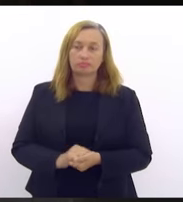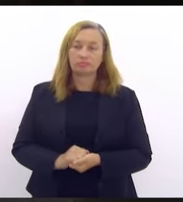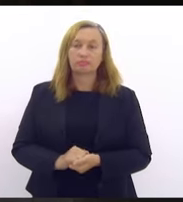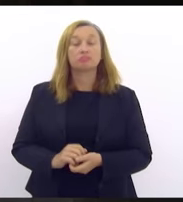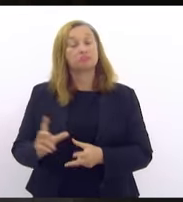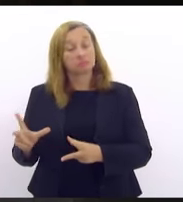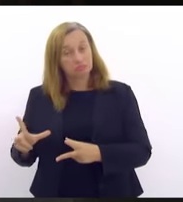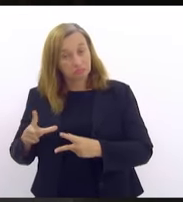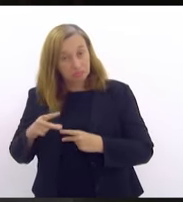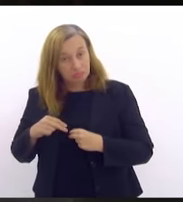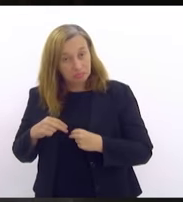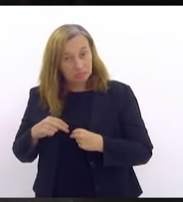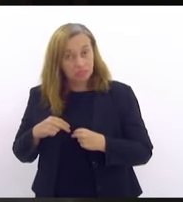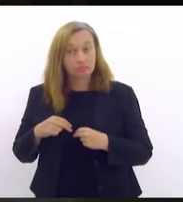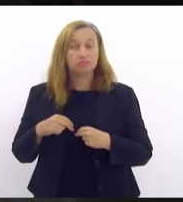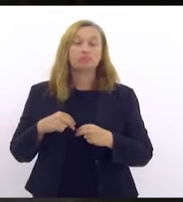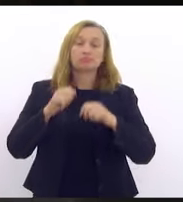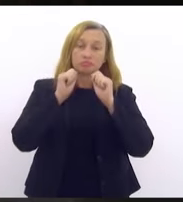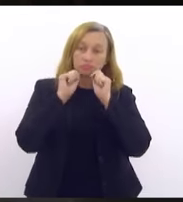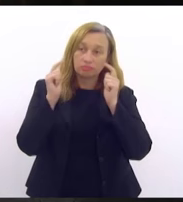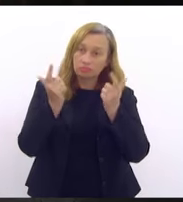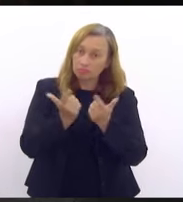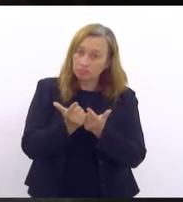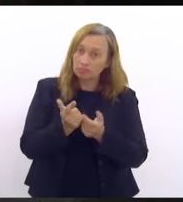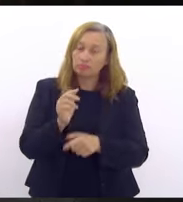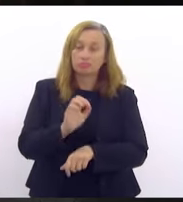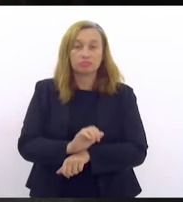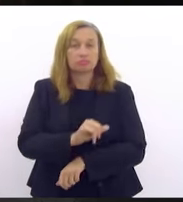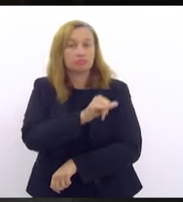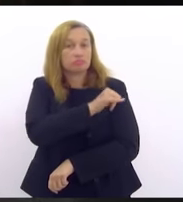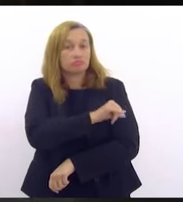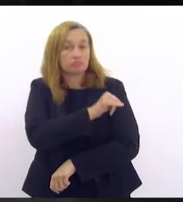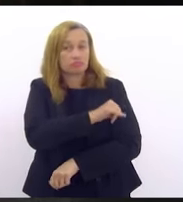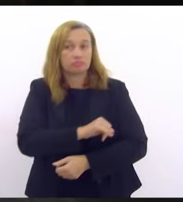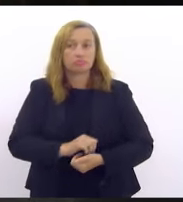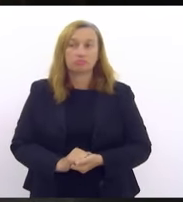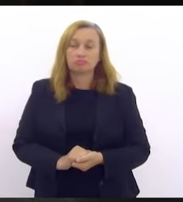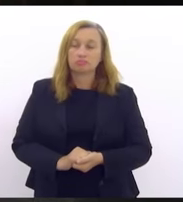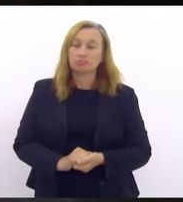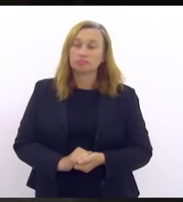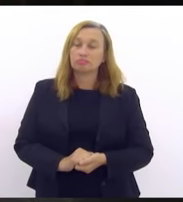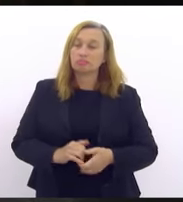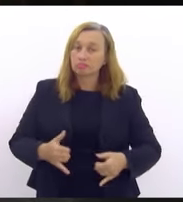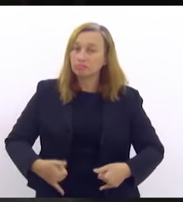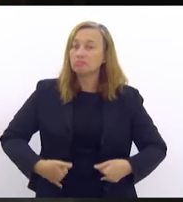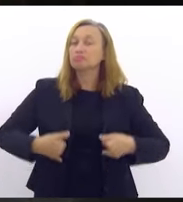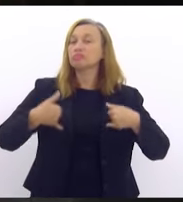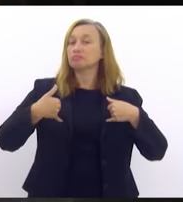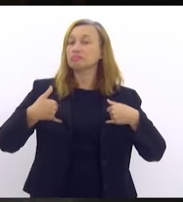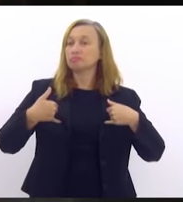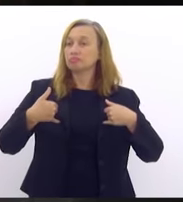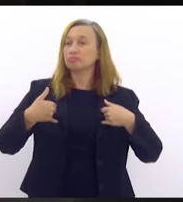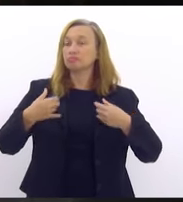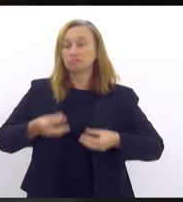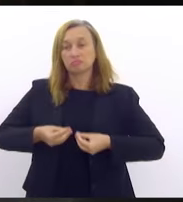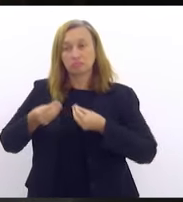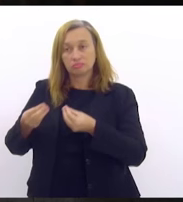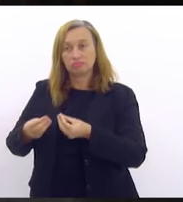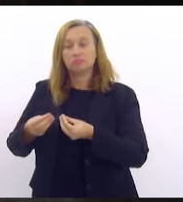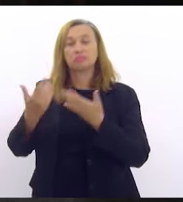merecida e que a Assembleia Legislativa do Estado do Rio de Janeiro obrou com um grande acerto Parabéns ao